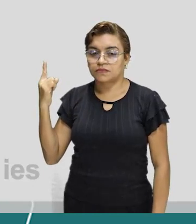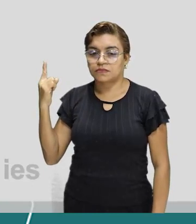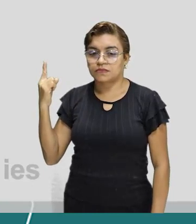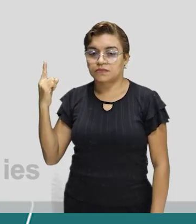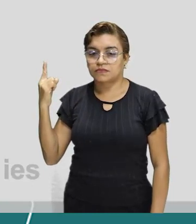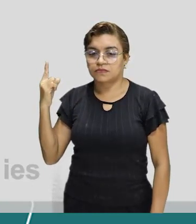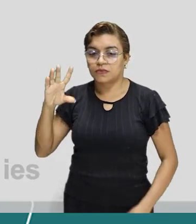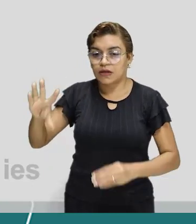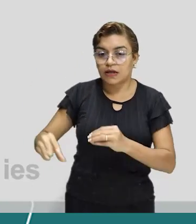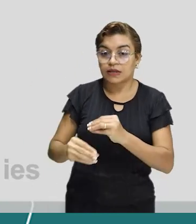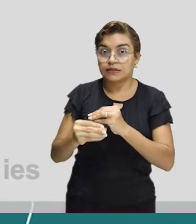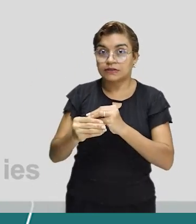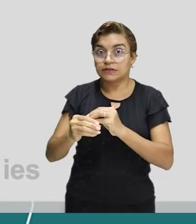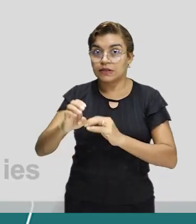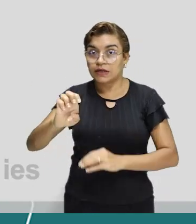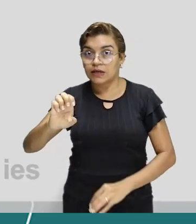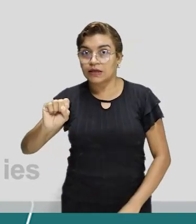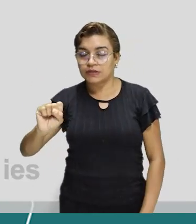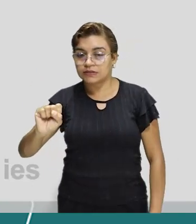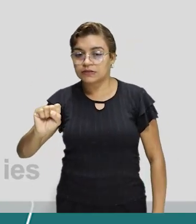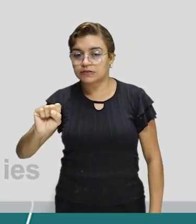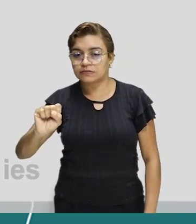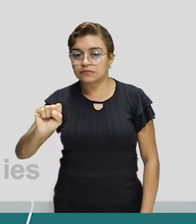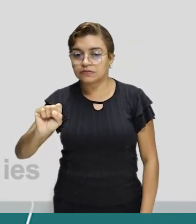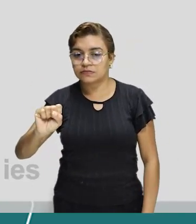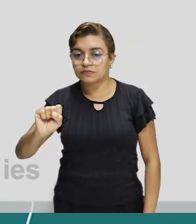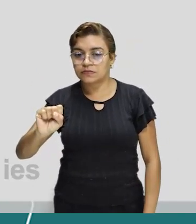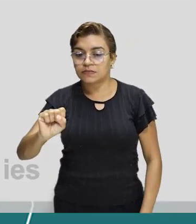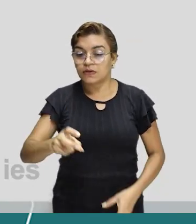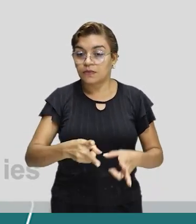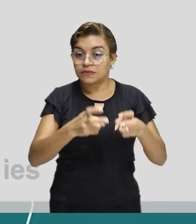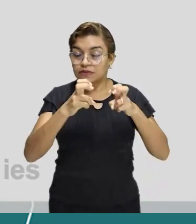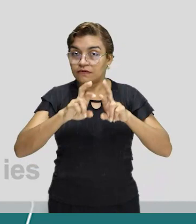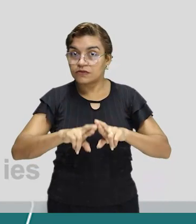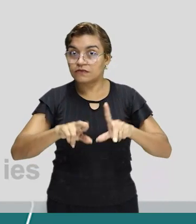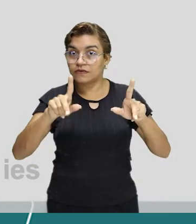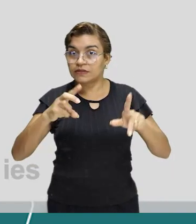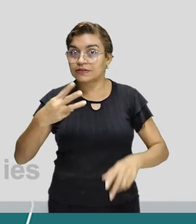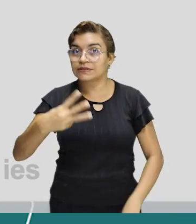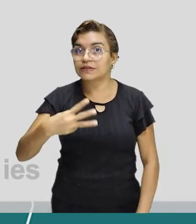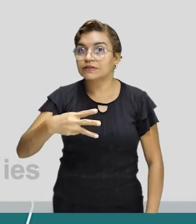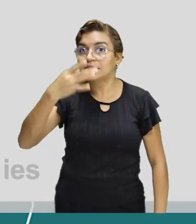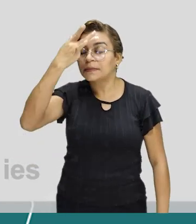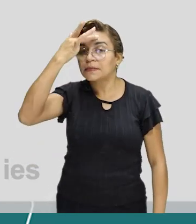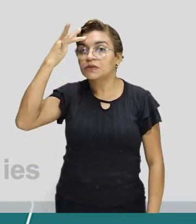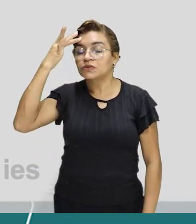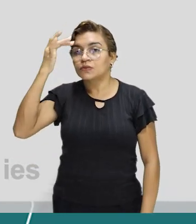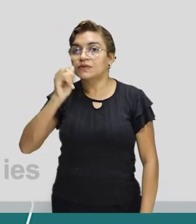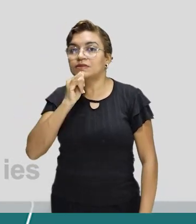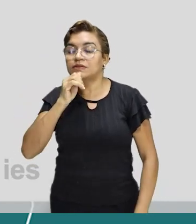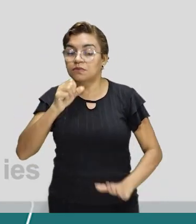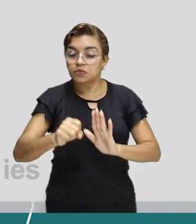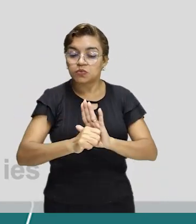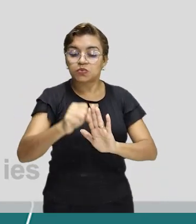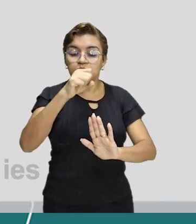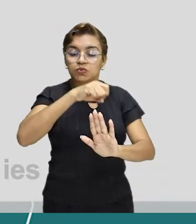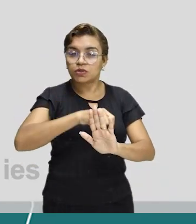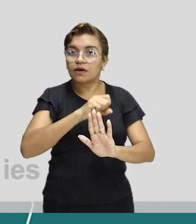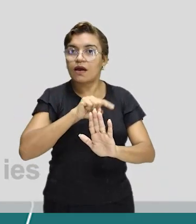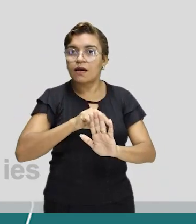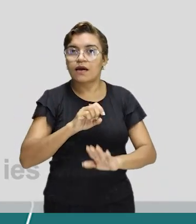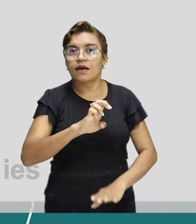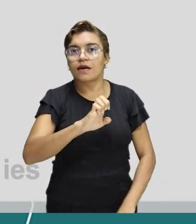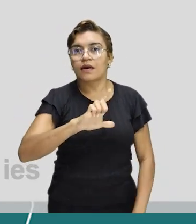com es no final. Tá? Então, olha a diferença nas terceiras pessoas, quando o sujeito é ele,